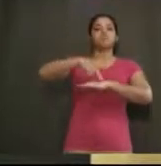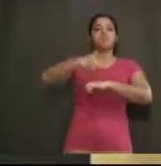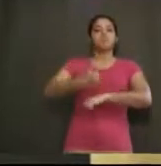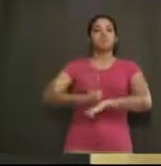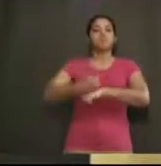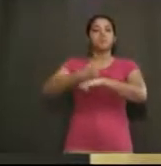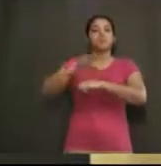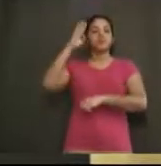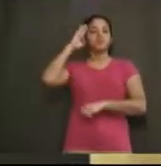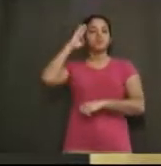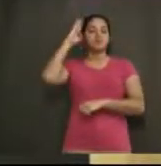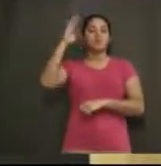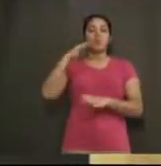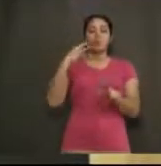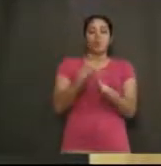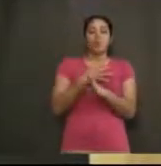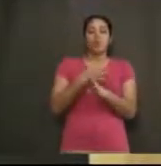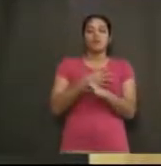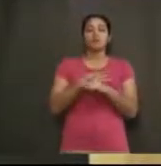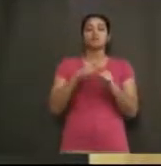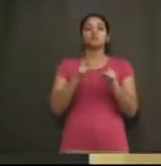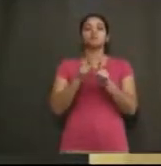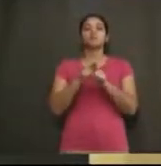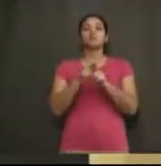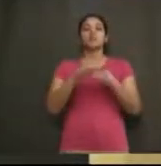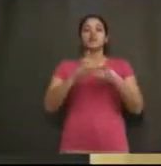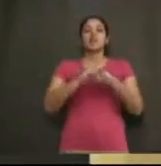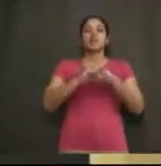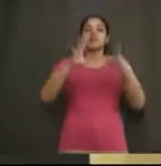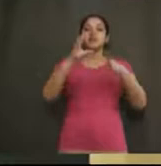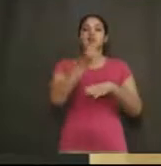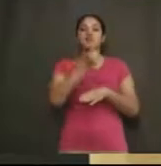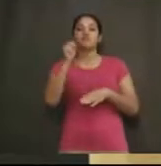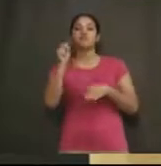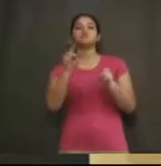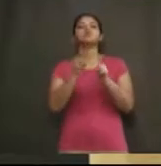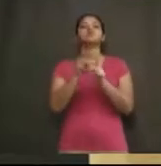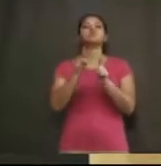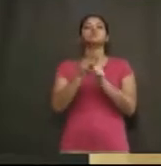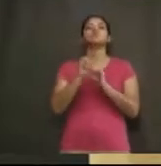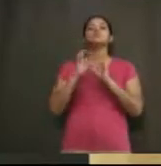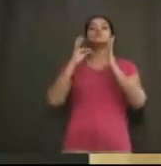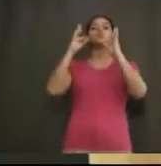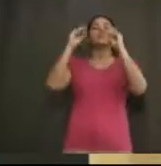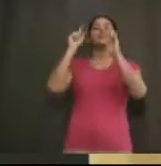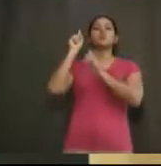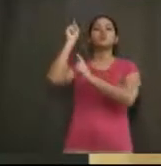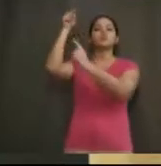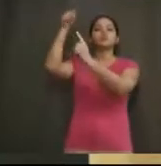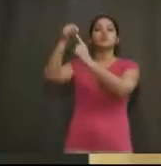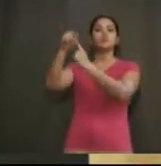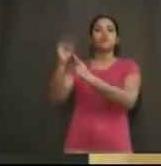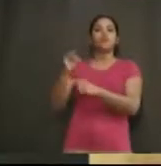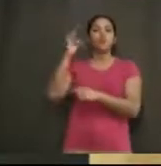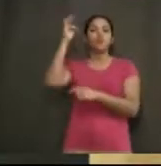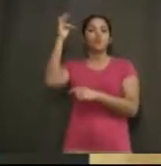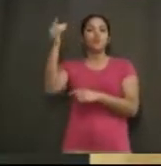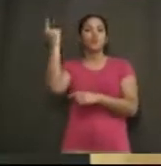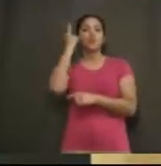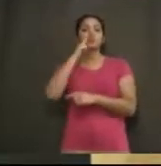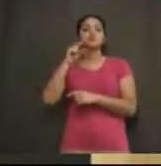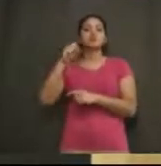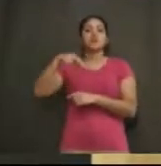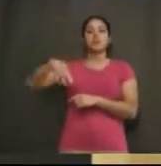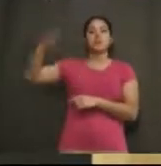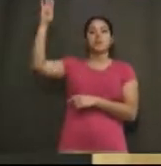de defesa da democracia, de defesa de um horizonte de construção de uma nação com justiça e direito para todas